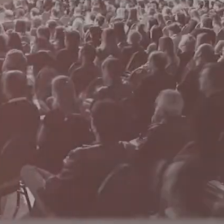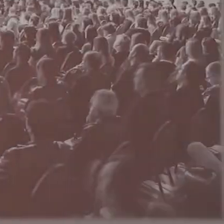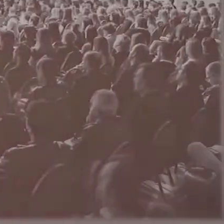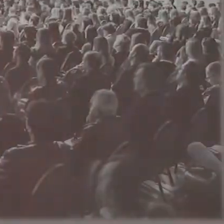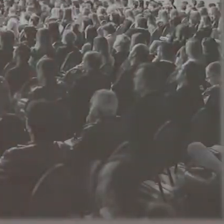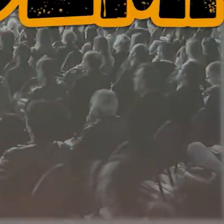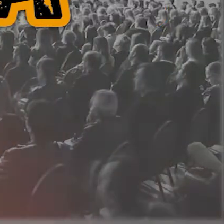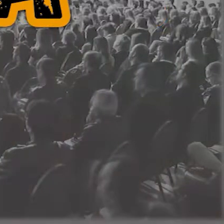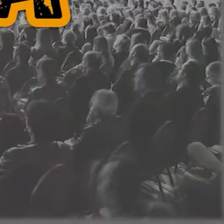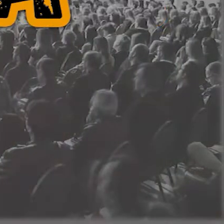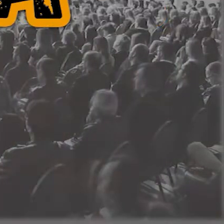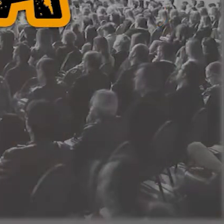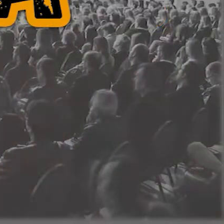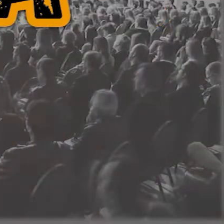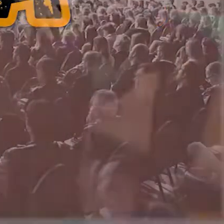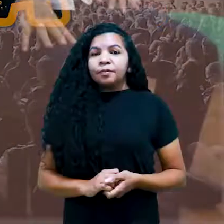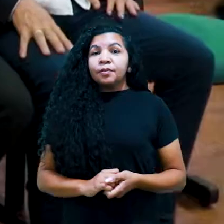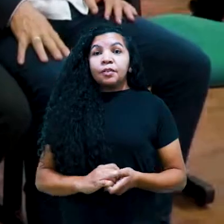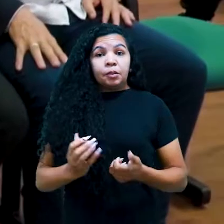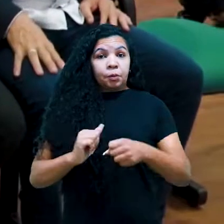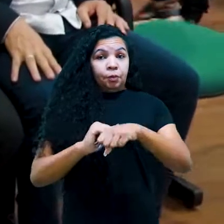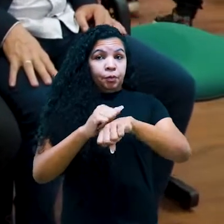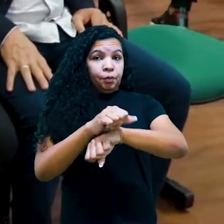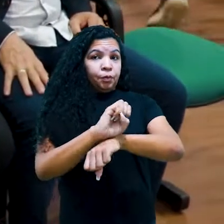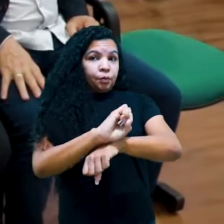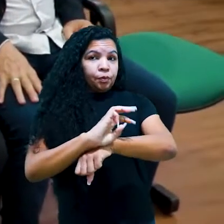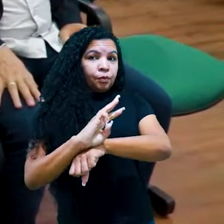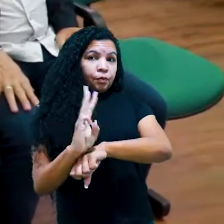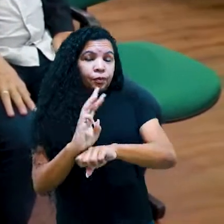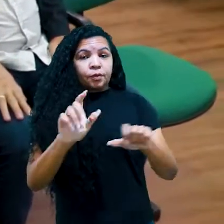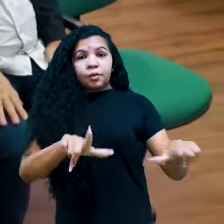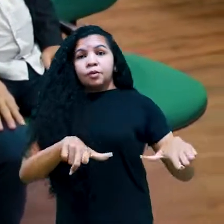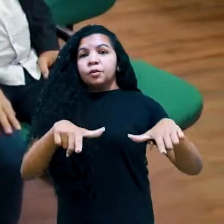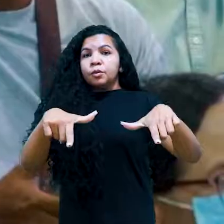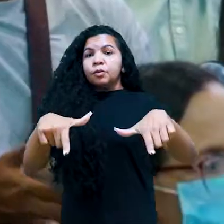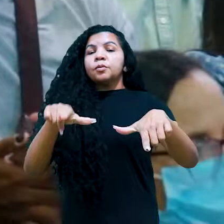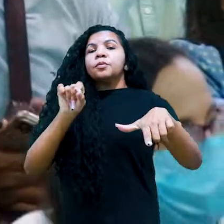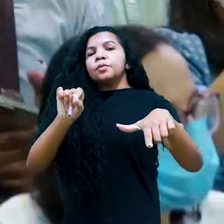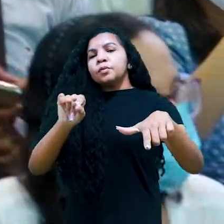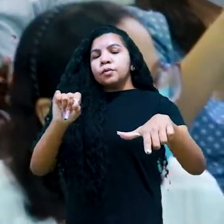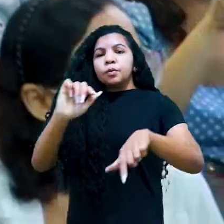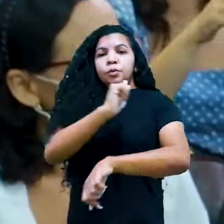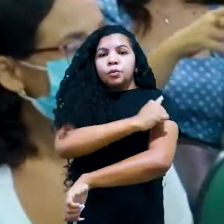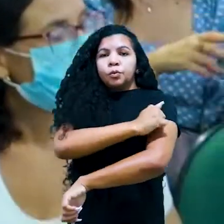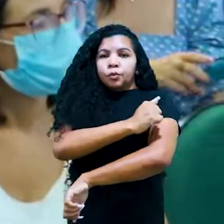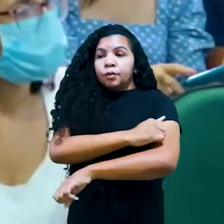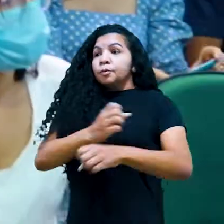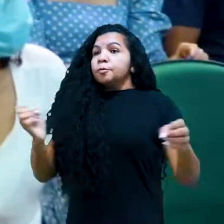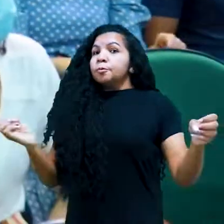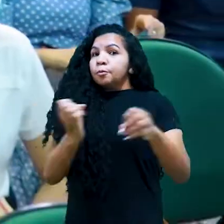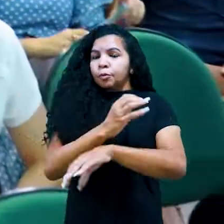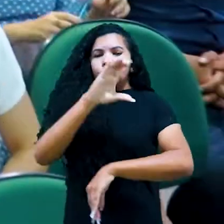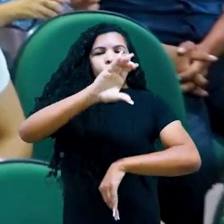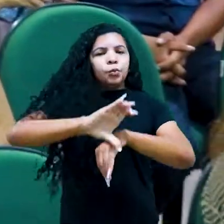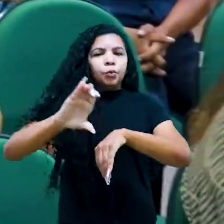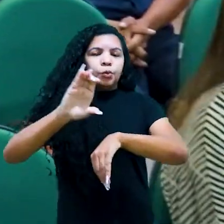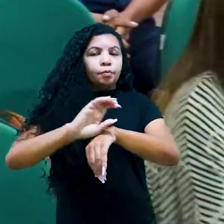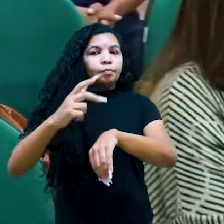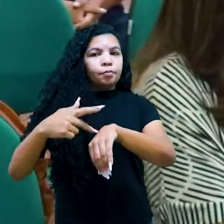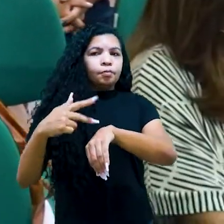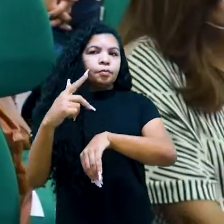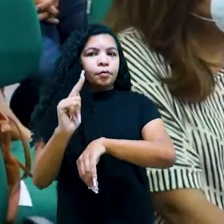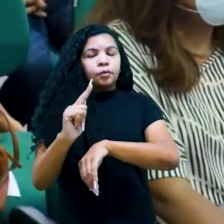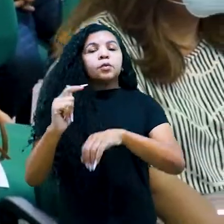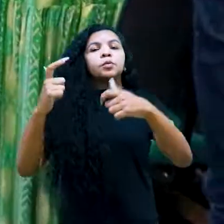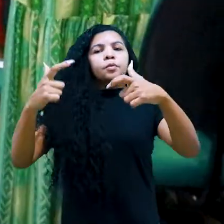e a Universidade Estadual do Maranhão entregou certificados aos alunos que concluíram